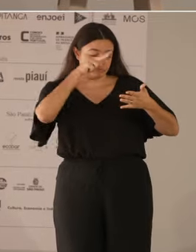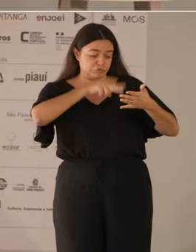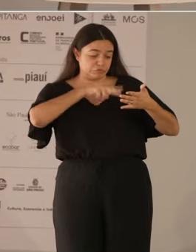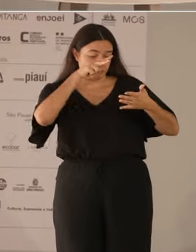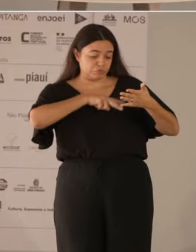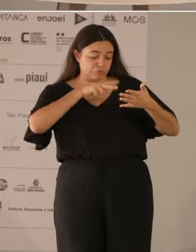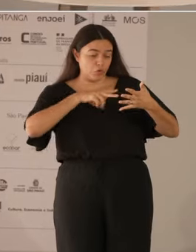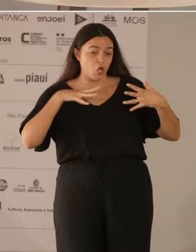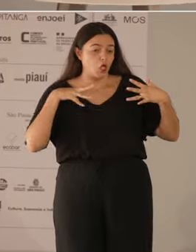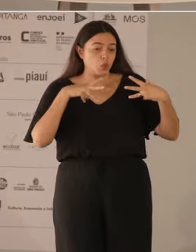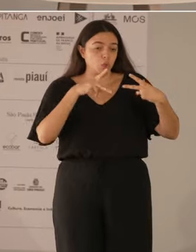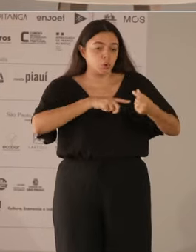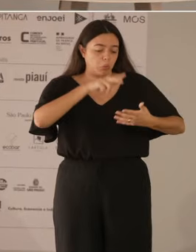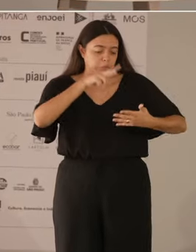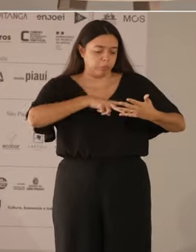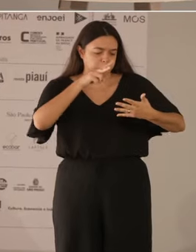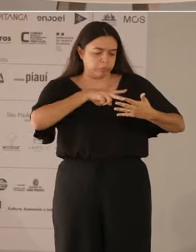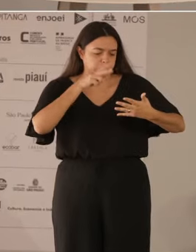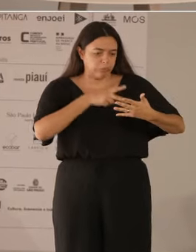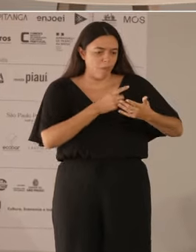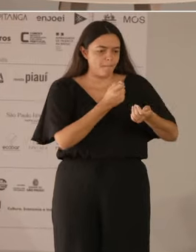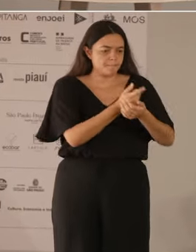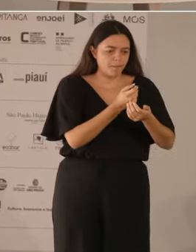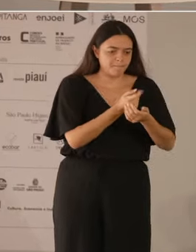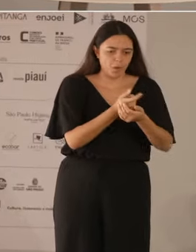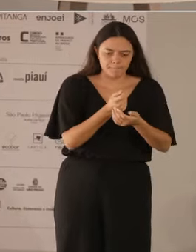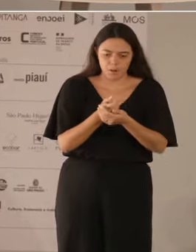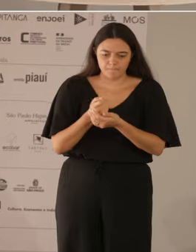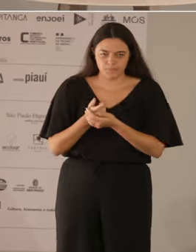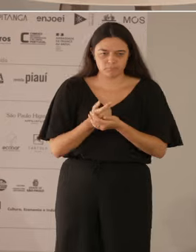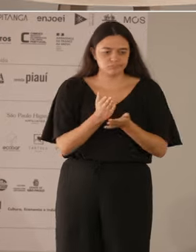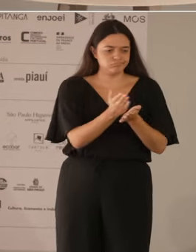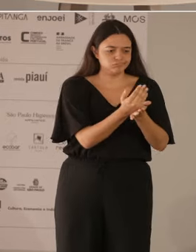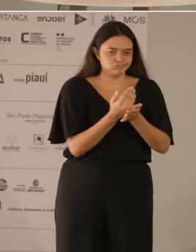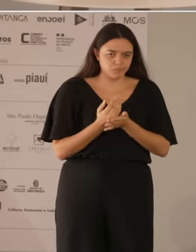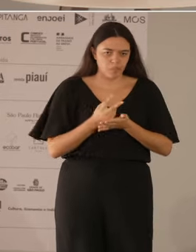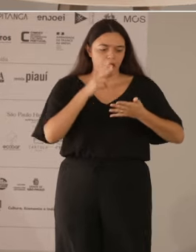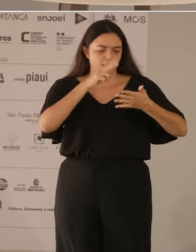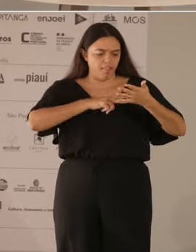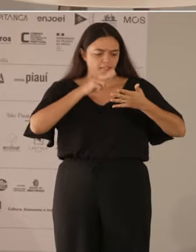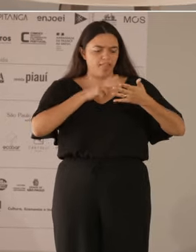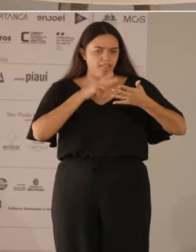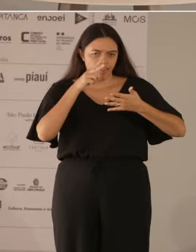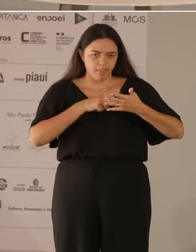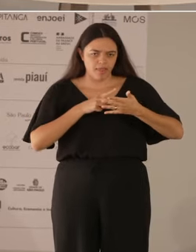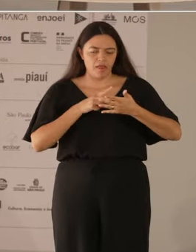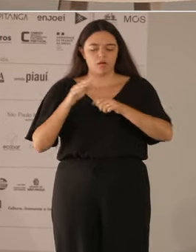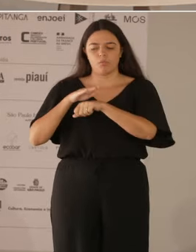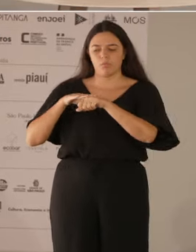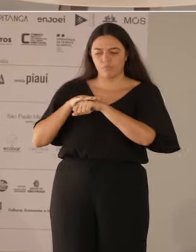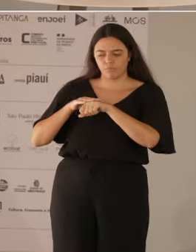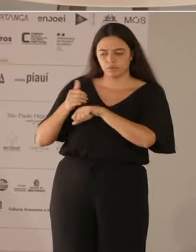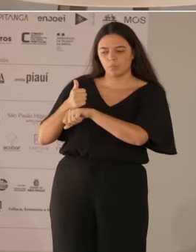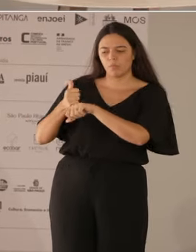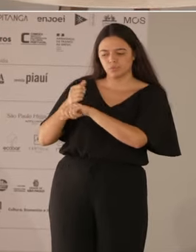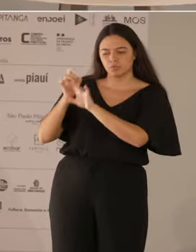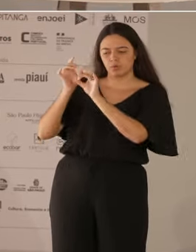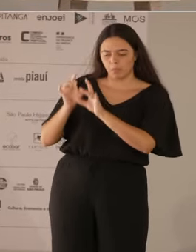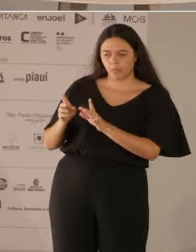frente. Então, né, entrei, fui comprando um monte de livro, lendo tese, falando com especialistas, né,